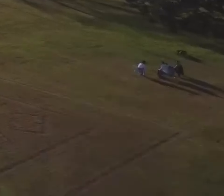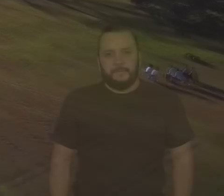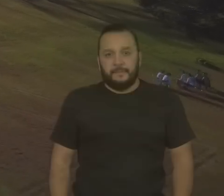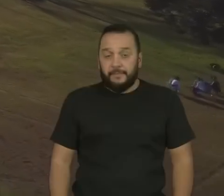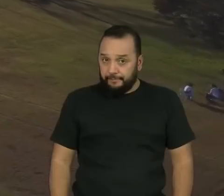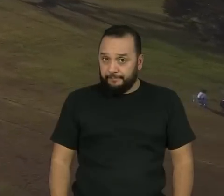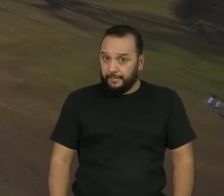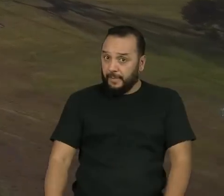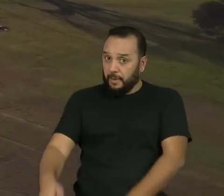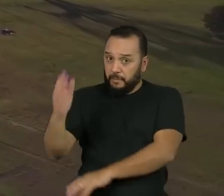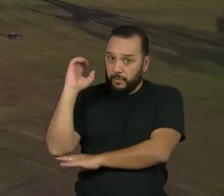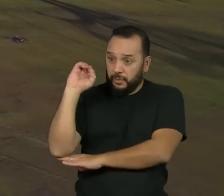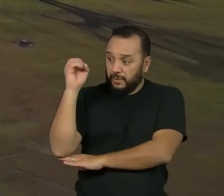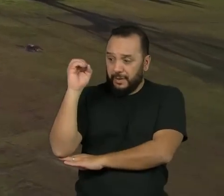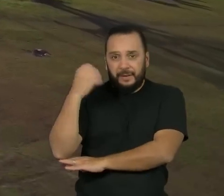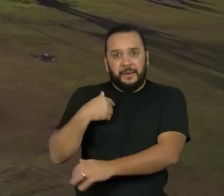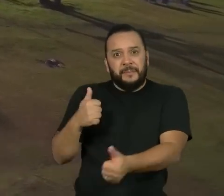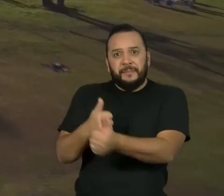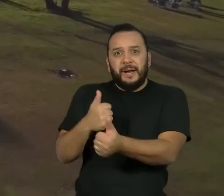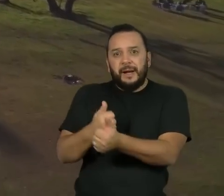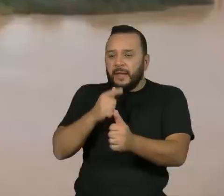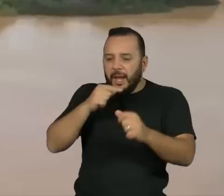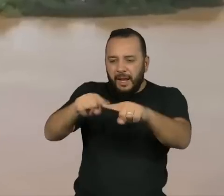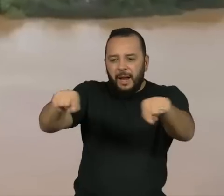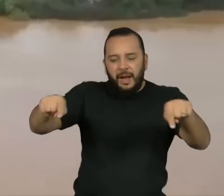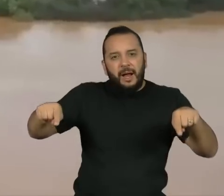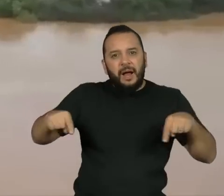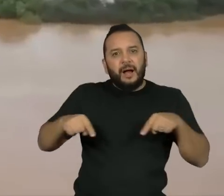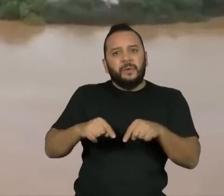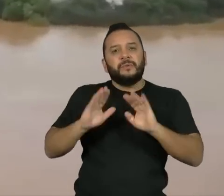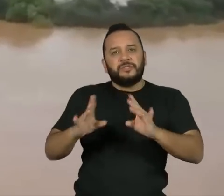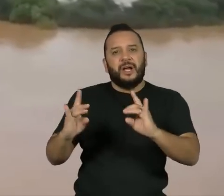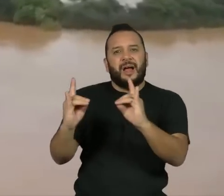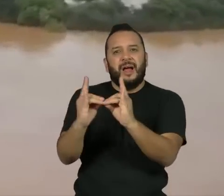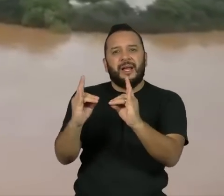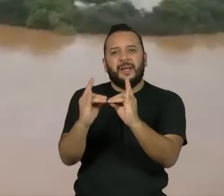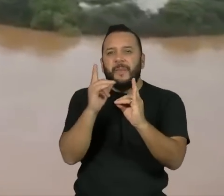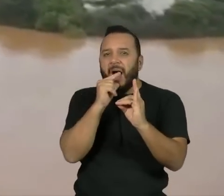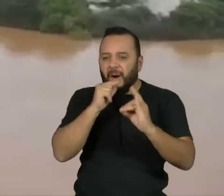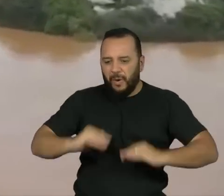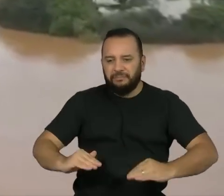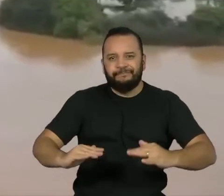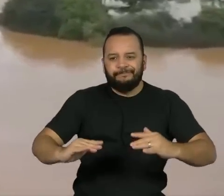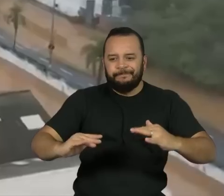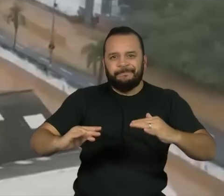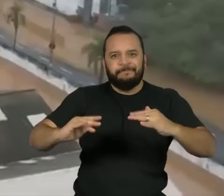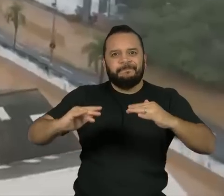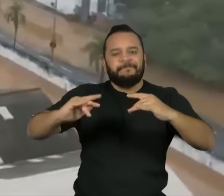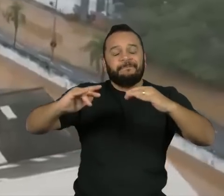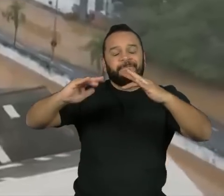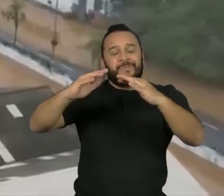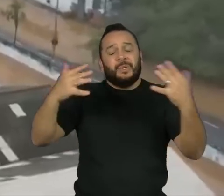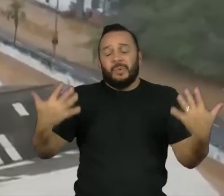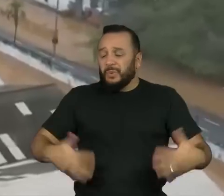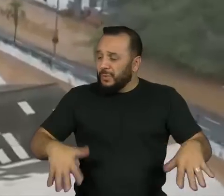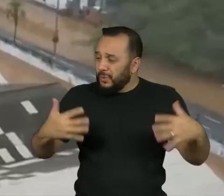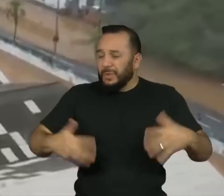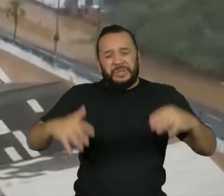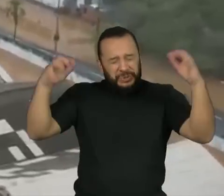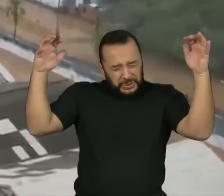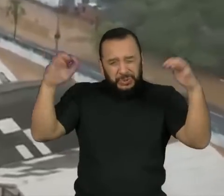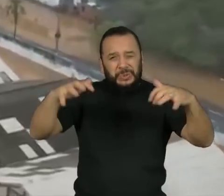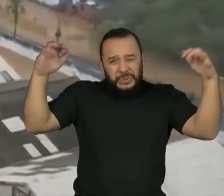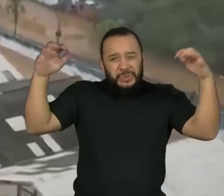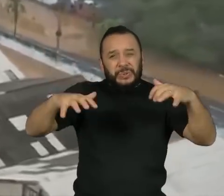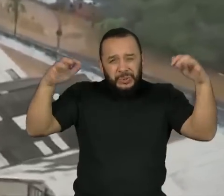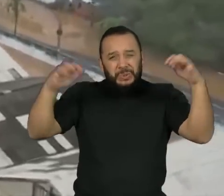Porto Alegre, às margens do Lago Guaíba, tomada pelas águas, símbolo do evento climático extremo